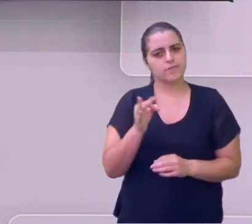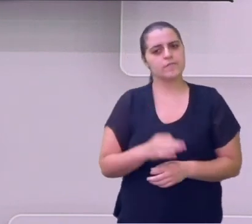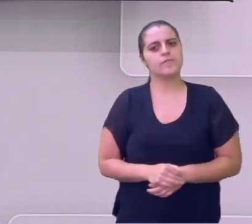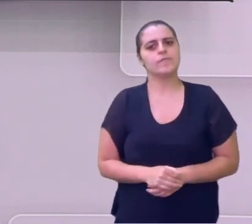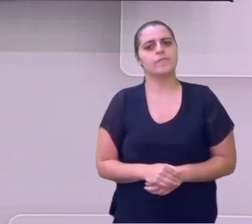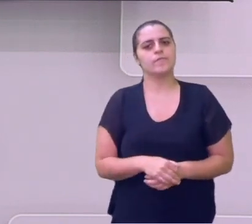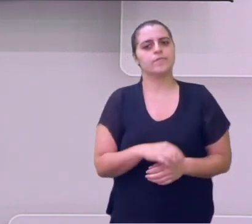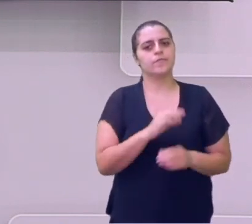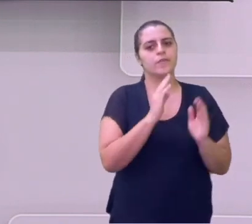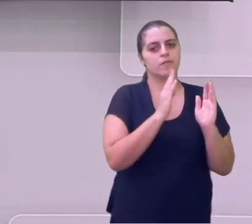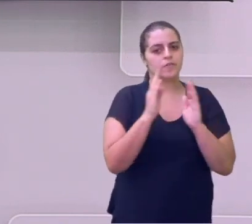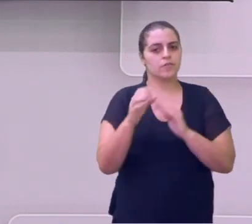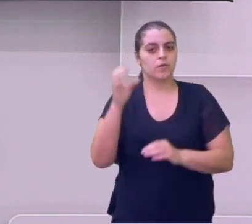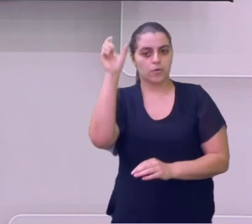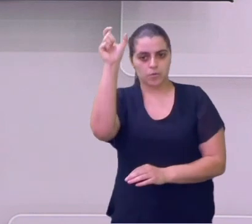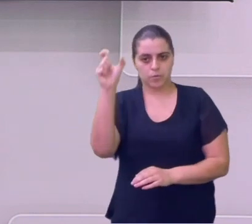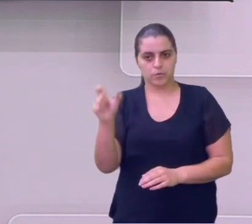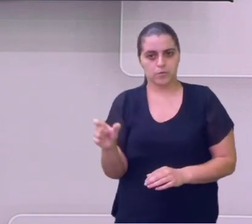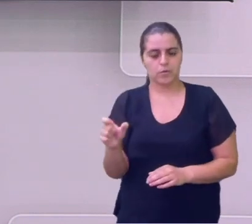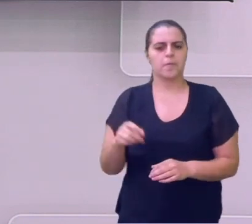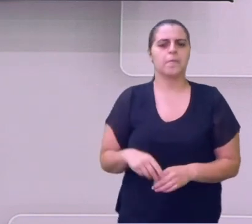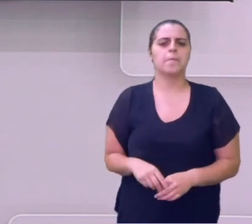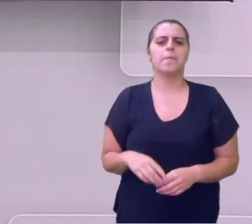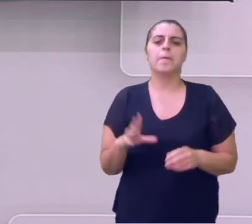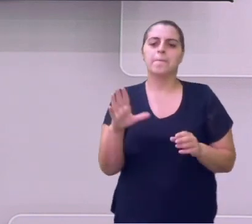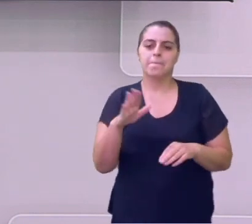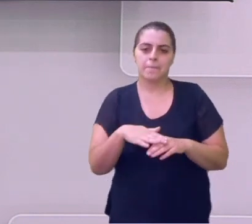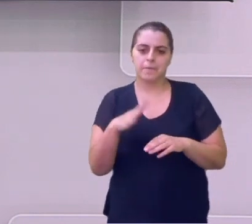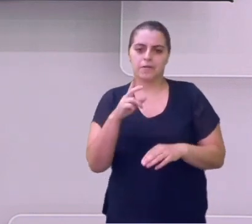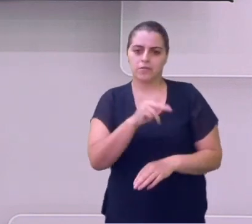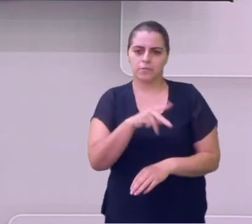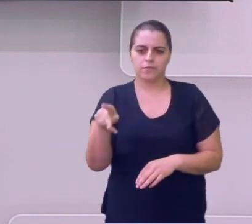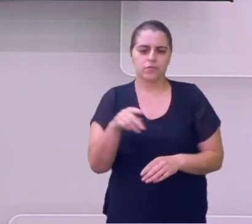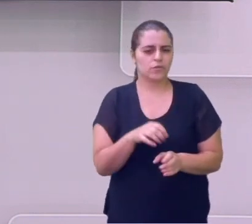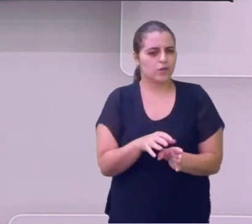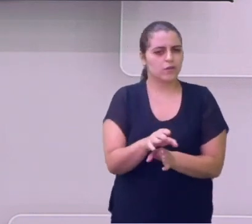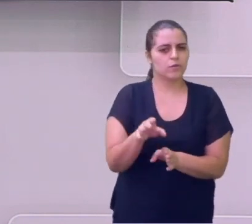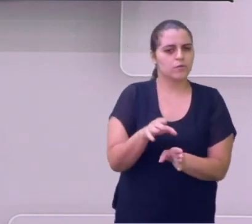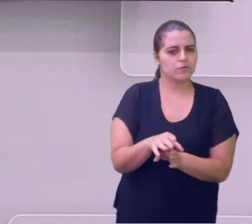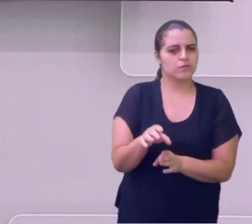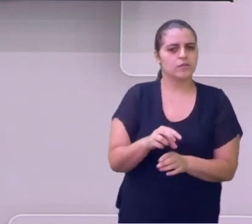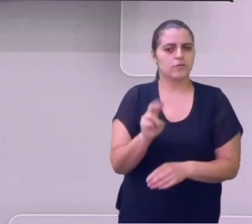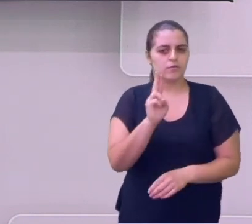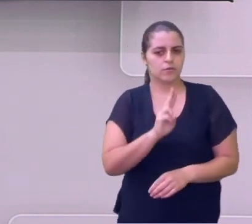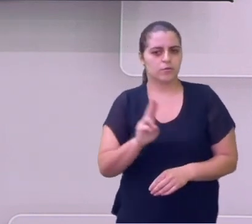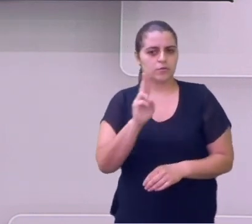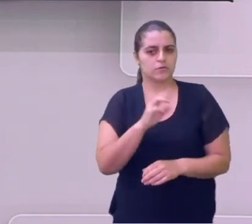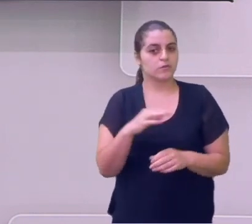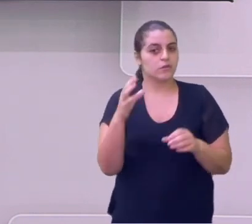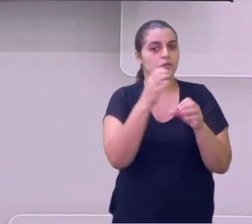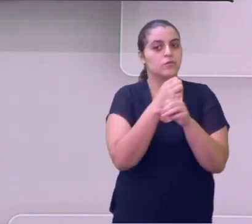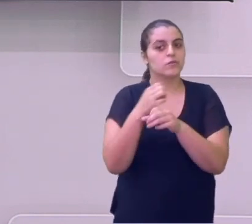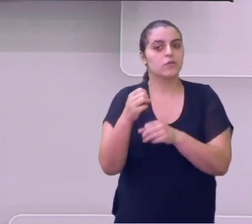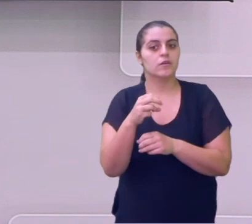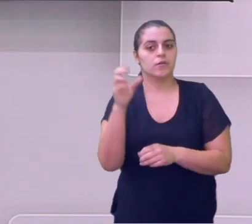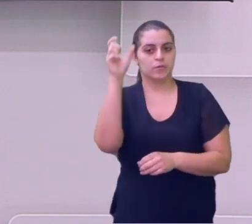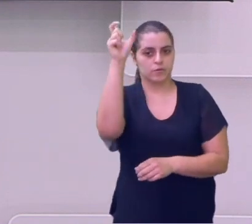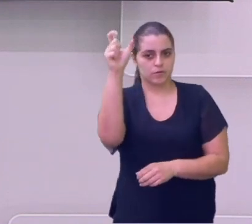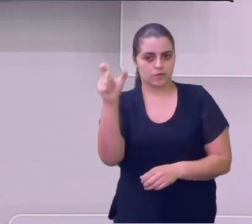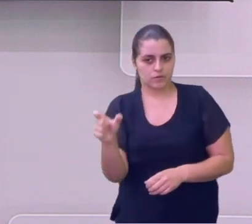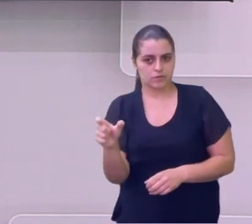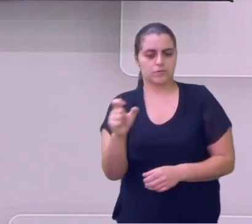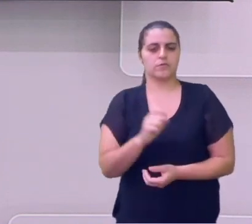matemática e cálculo. Mas a professora Vanessa aconselha vocês a utilizar o cálculo, tá